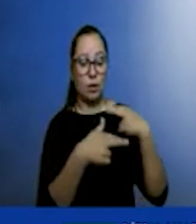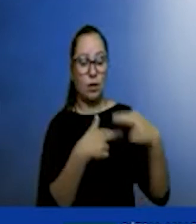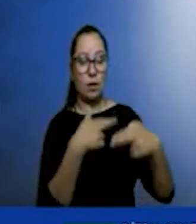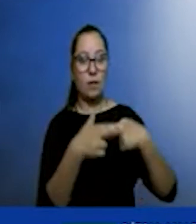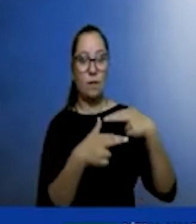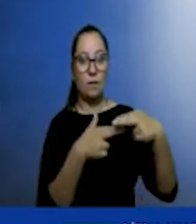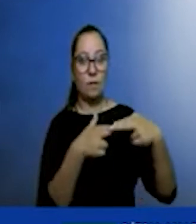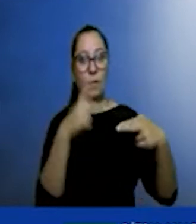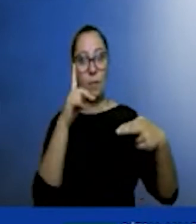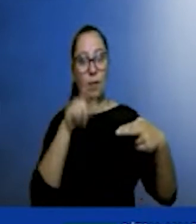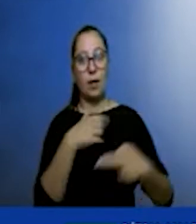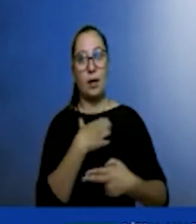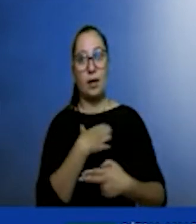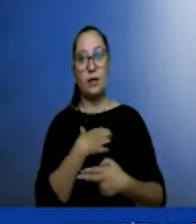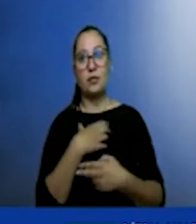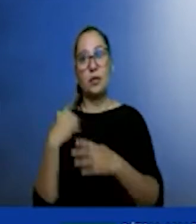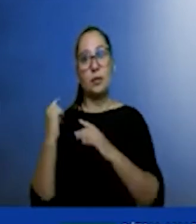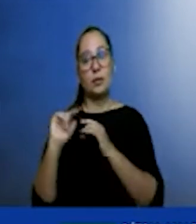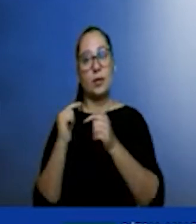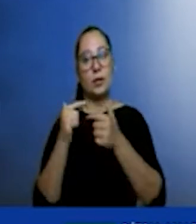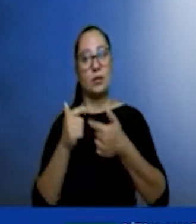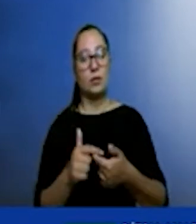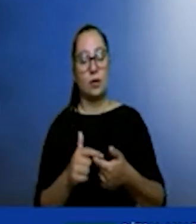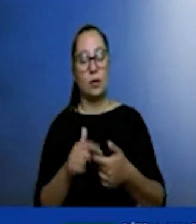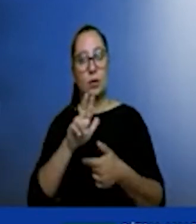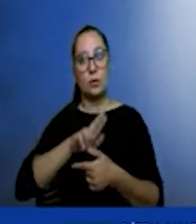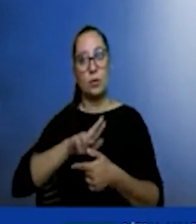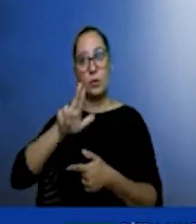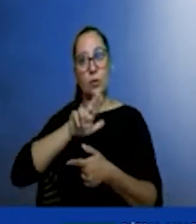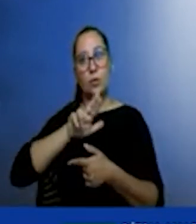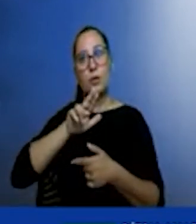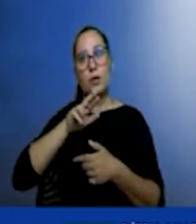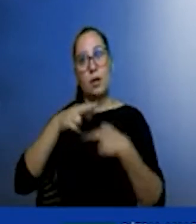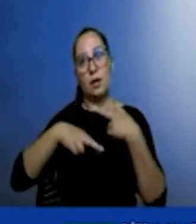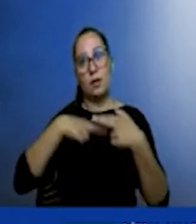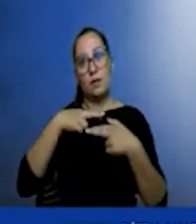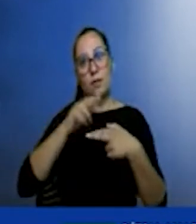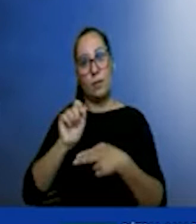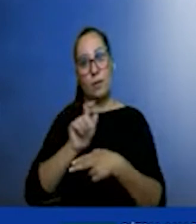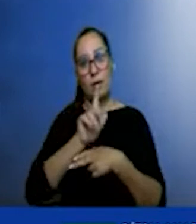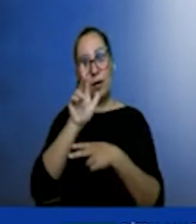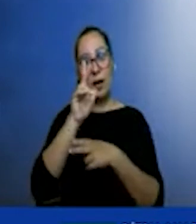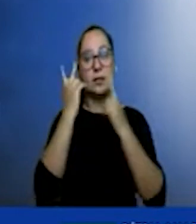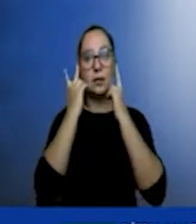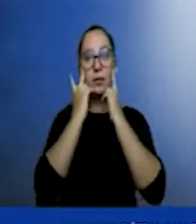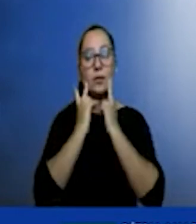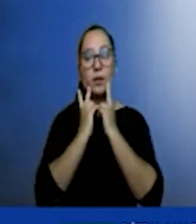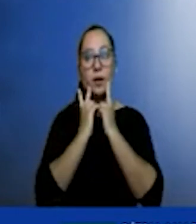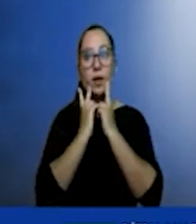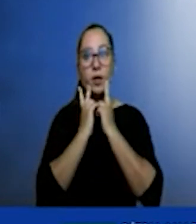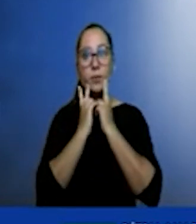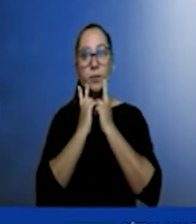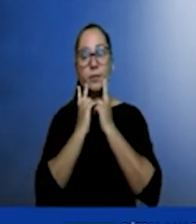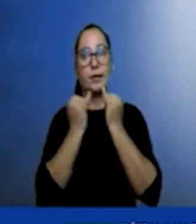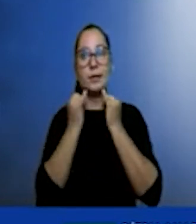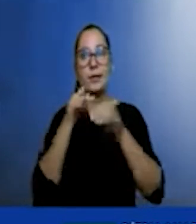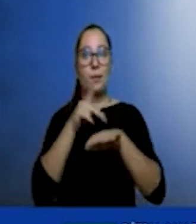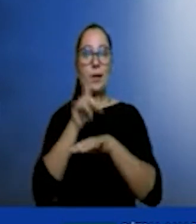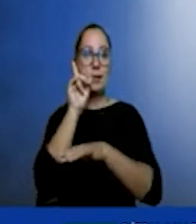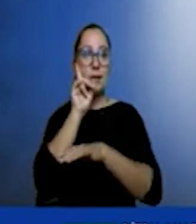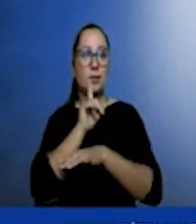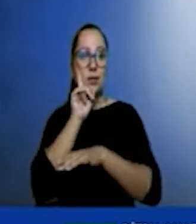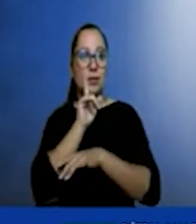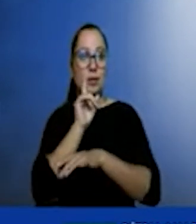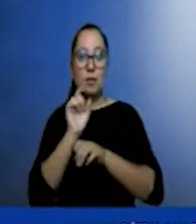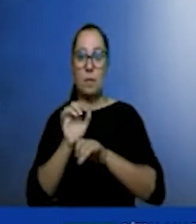forma convencional, o caso de reforma de gás natural nos Estados Unidos, a emissão é muito